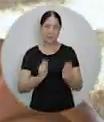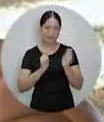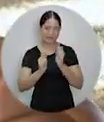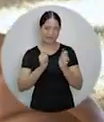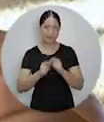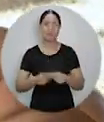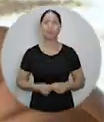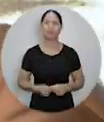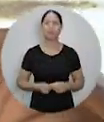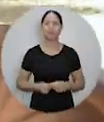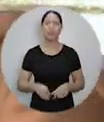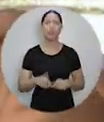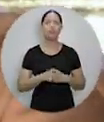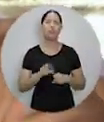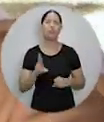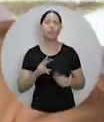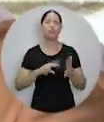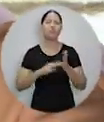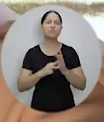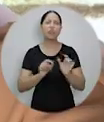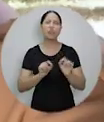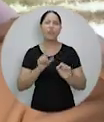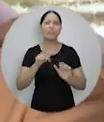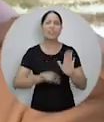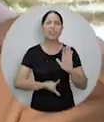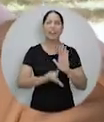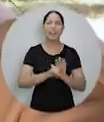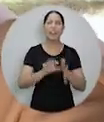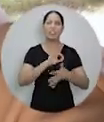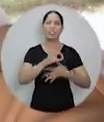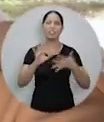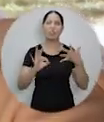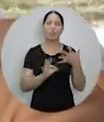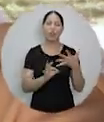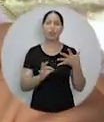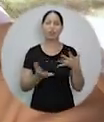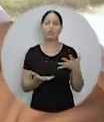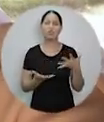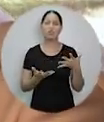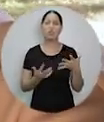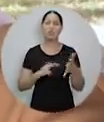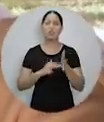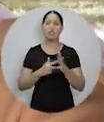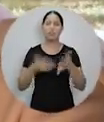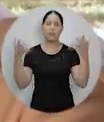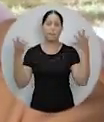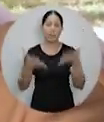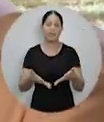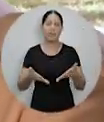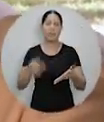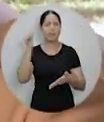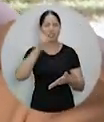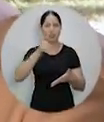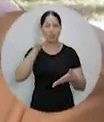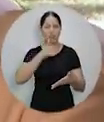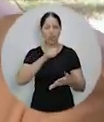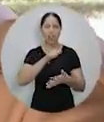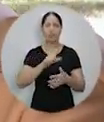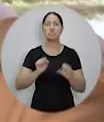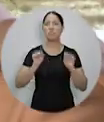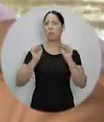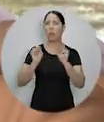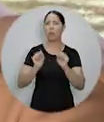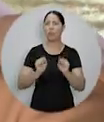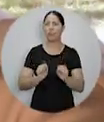por sua participação com a gente aqui no OAB Entrevista. Doutor Carlos, o que significa esta lei de cotas aí na